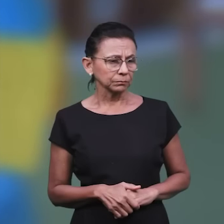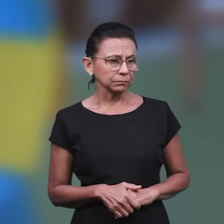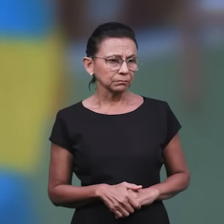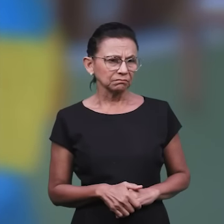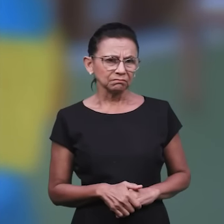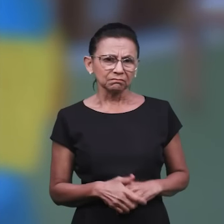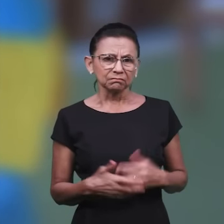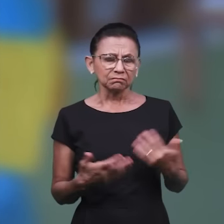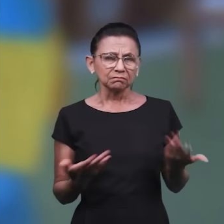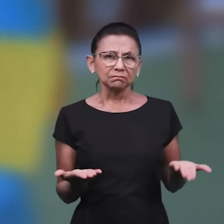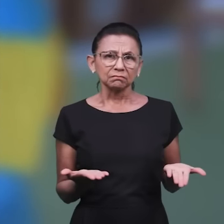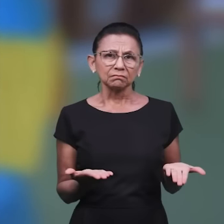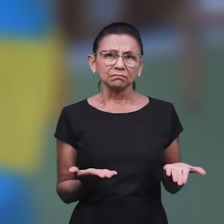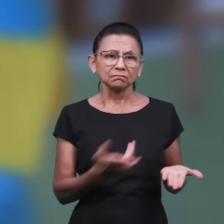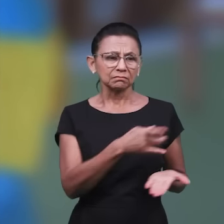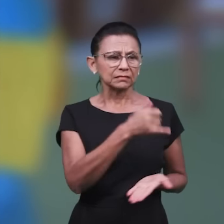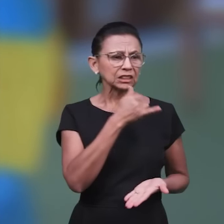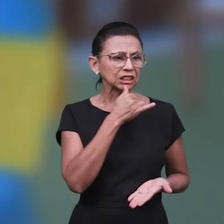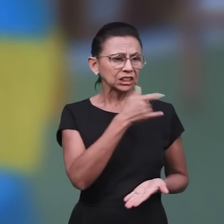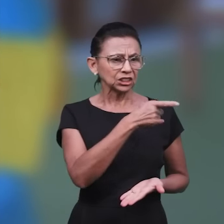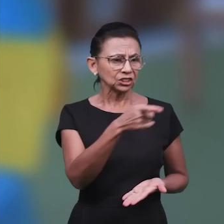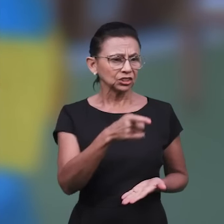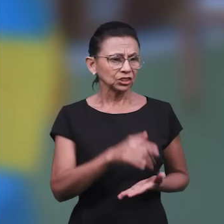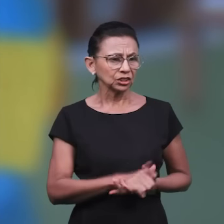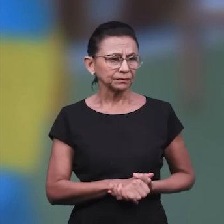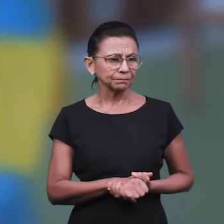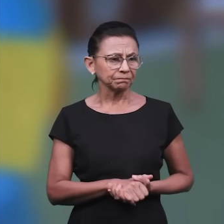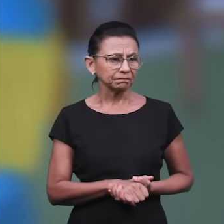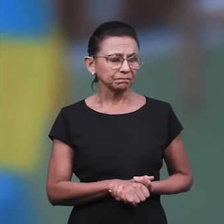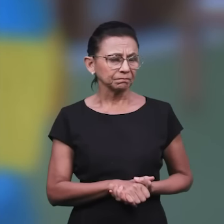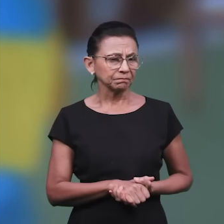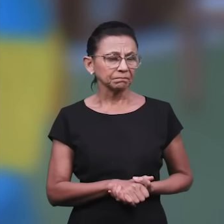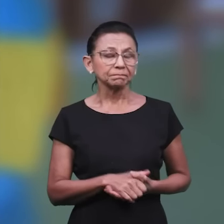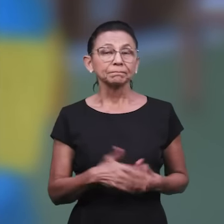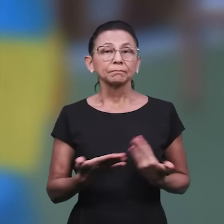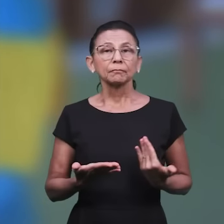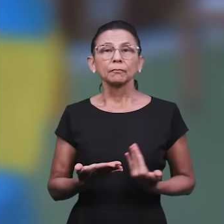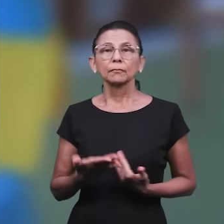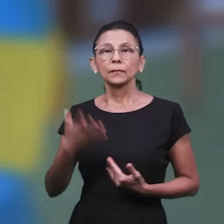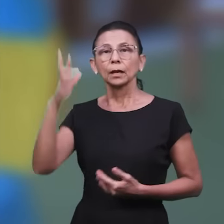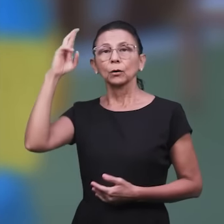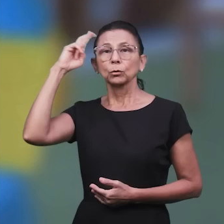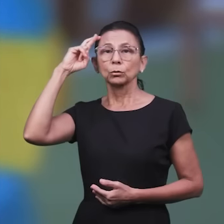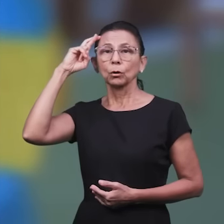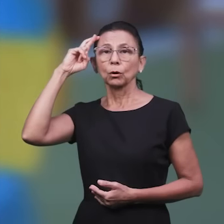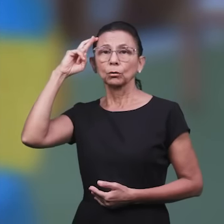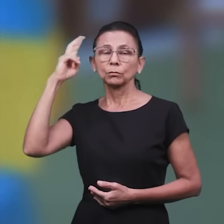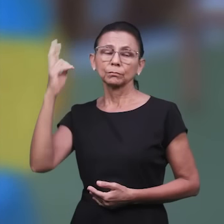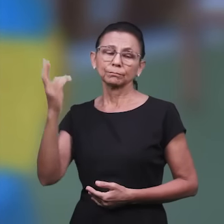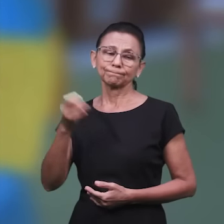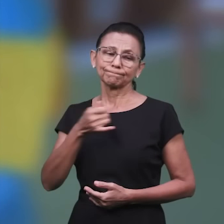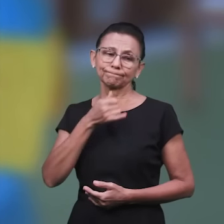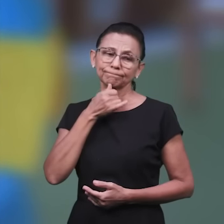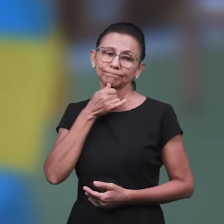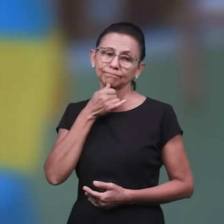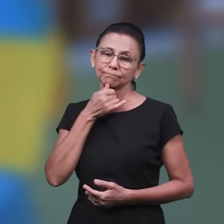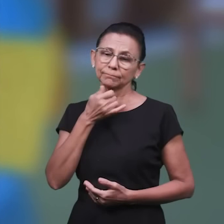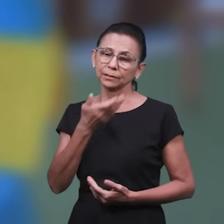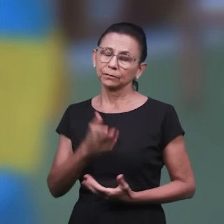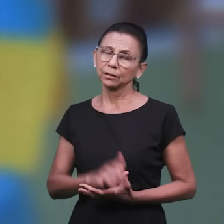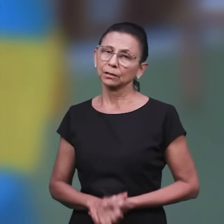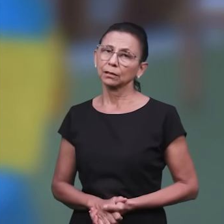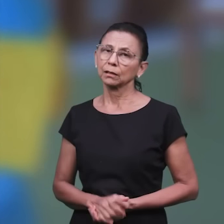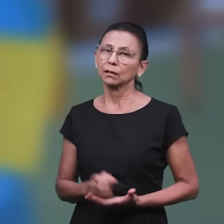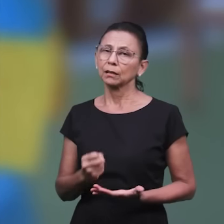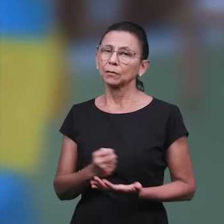e isso entristece o coração daquele dono da casa. E ele, infelizmente, considera aquele